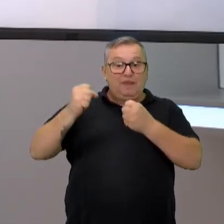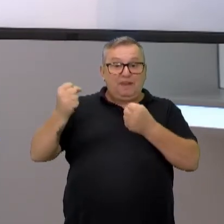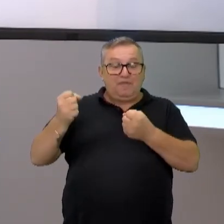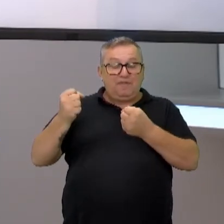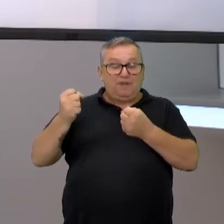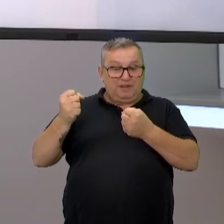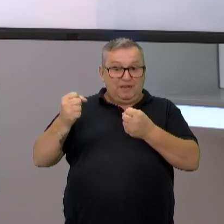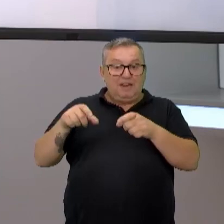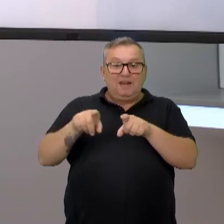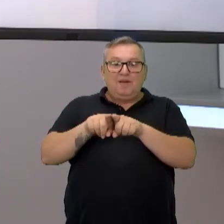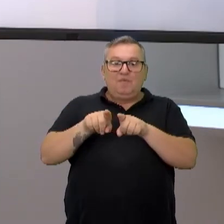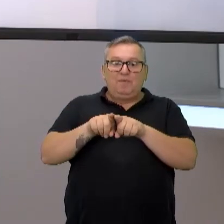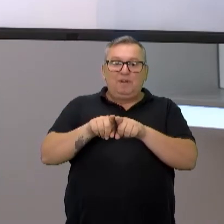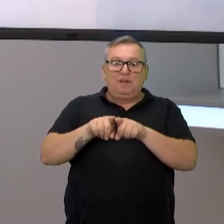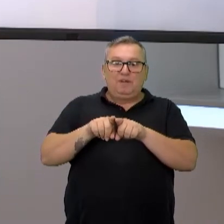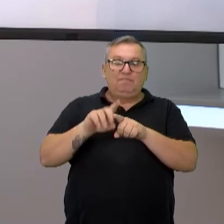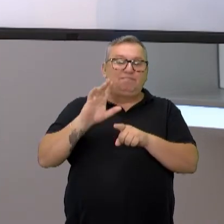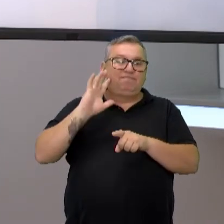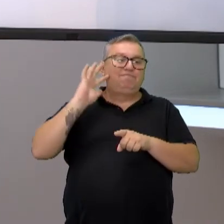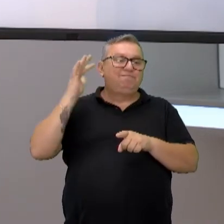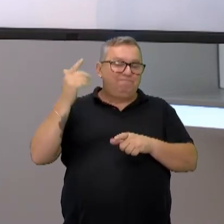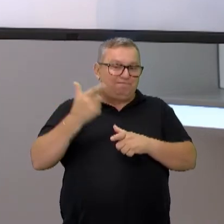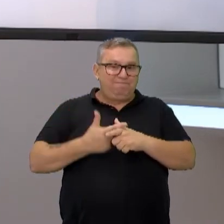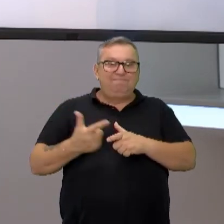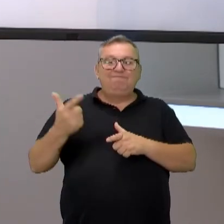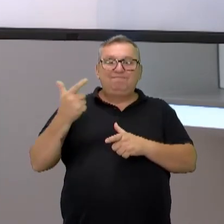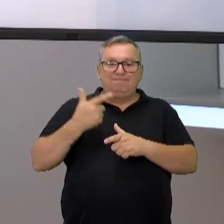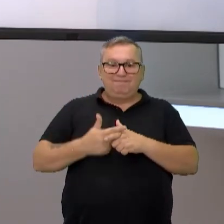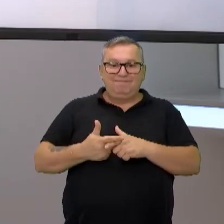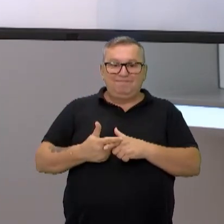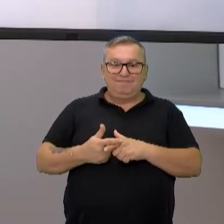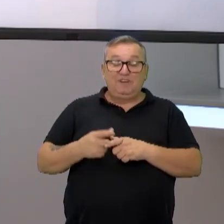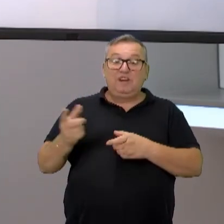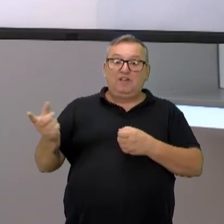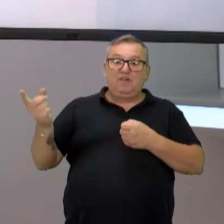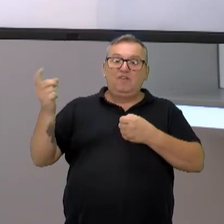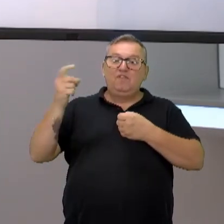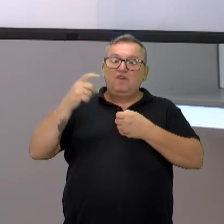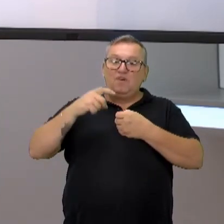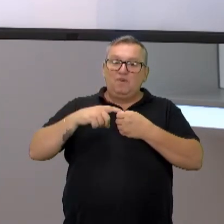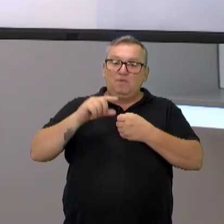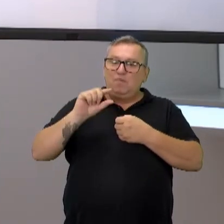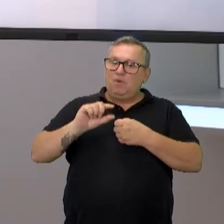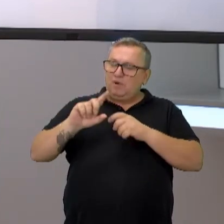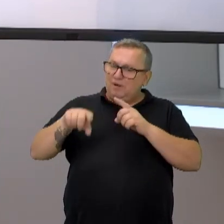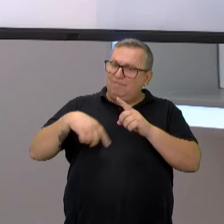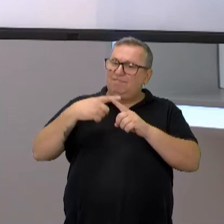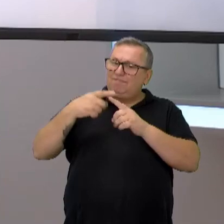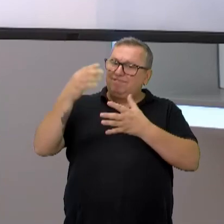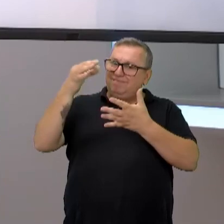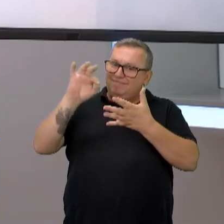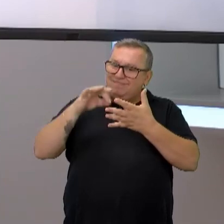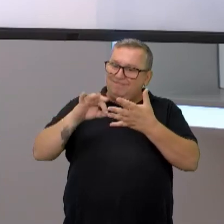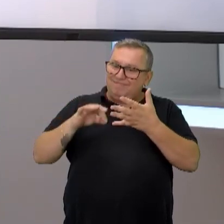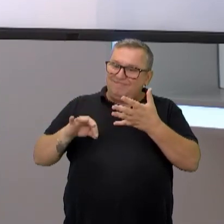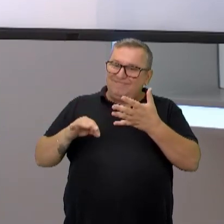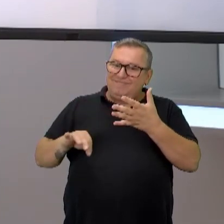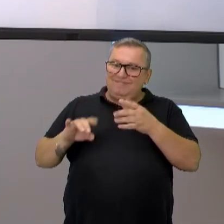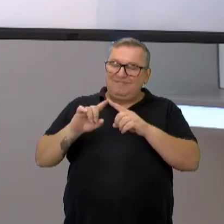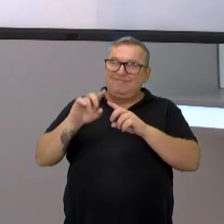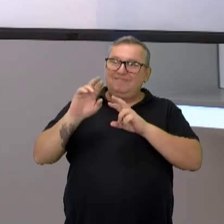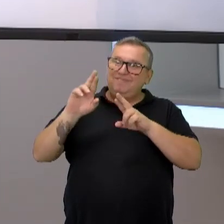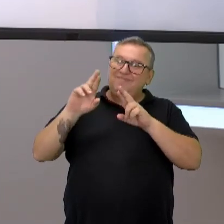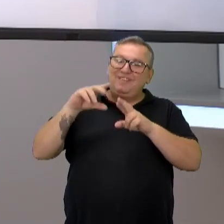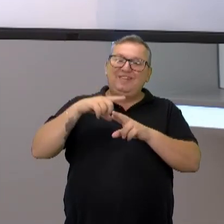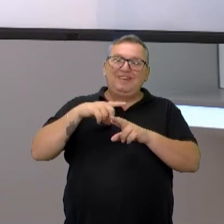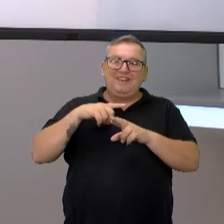de vista e solução para um problema. E a gente volta com um pouquinho mais de correção para vocês. Eu